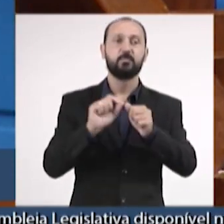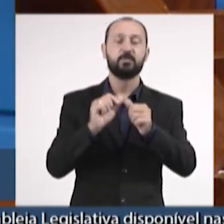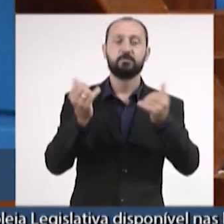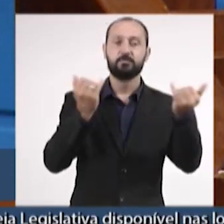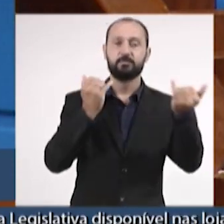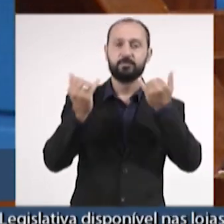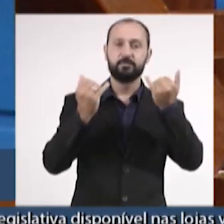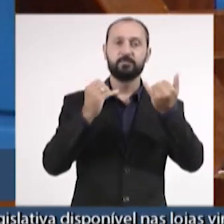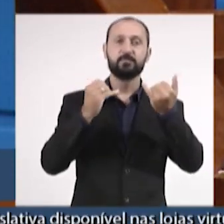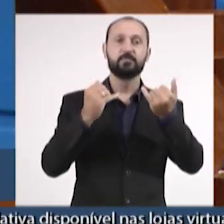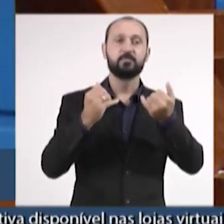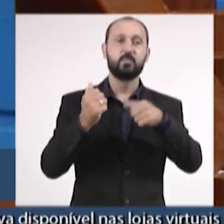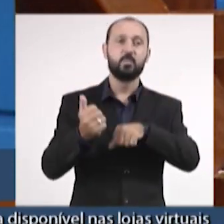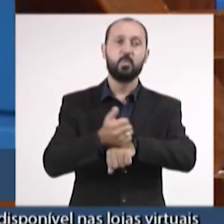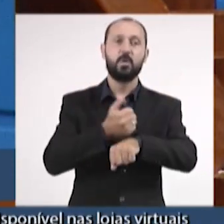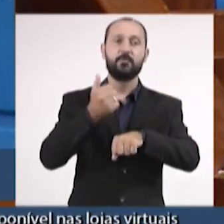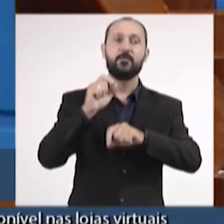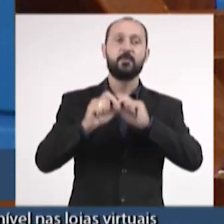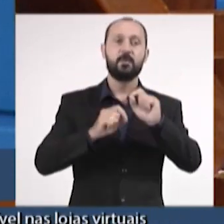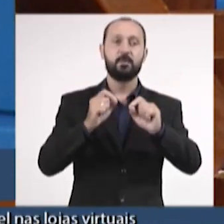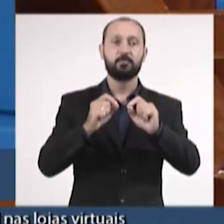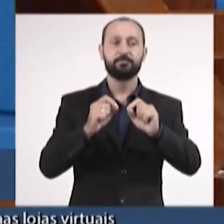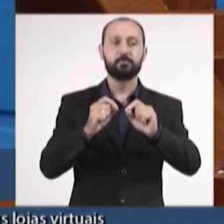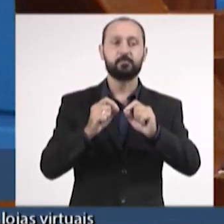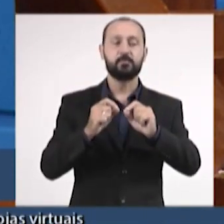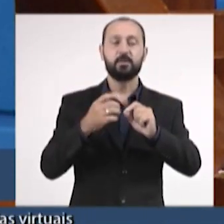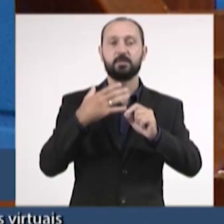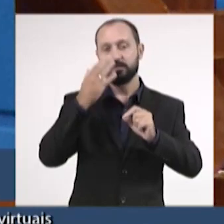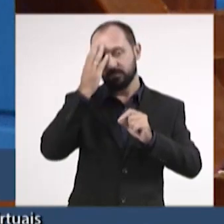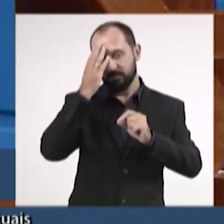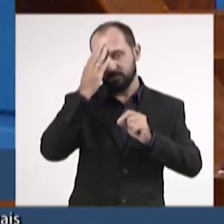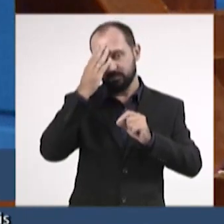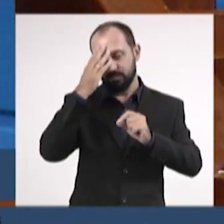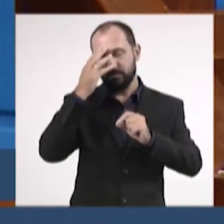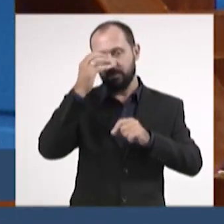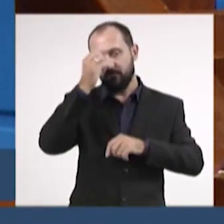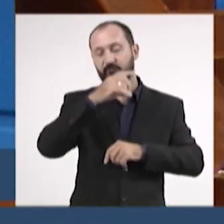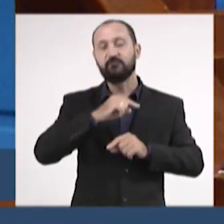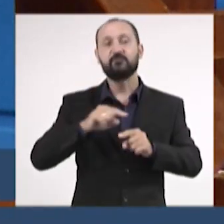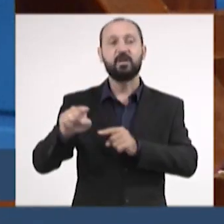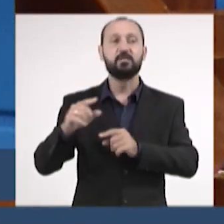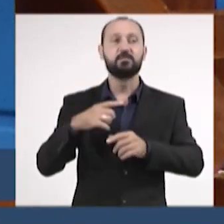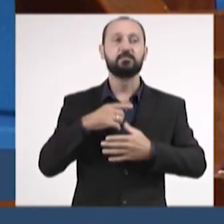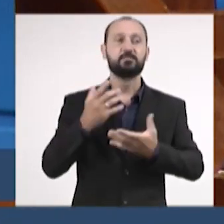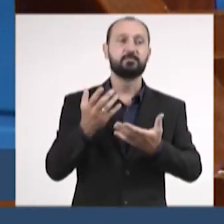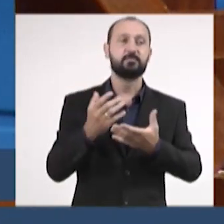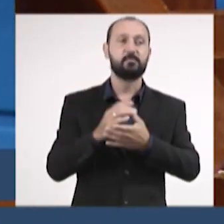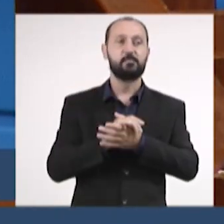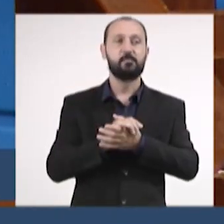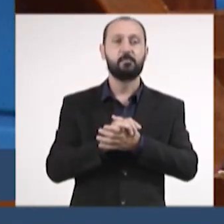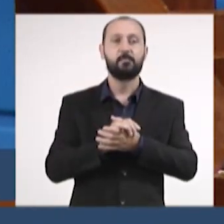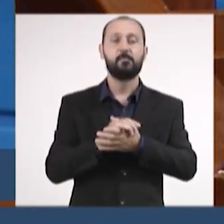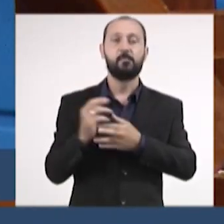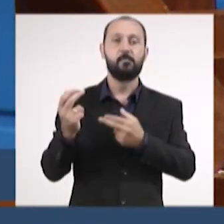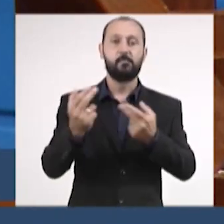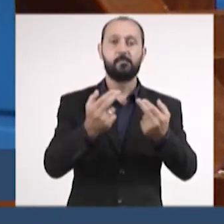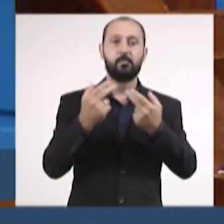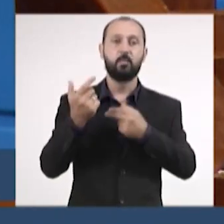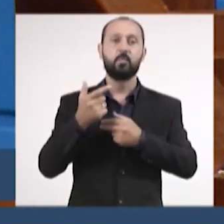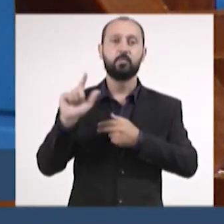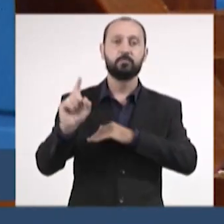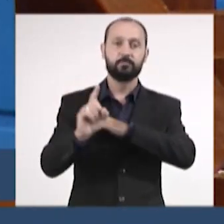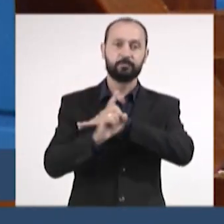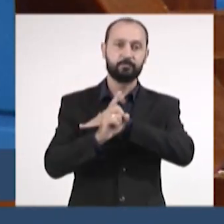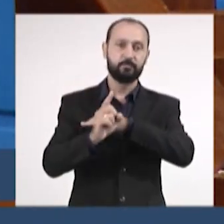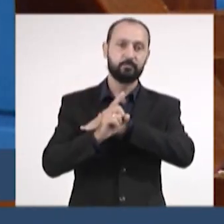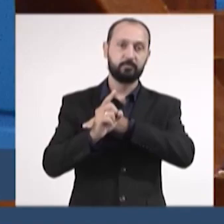dados e informações qualificados e acessíveis sobre violência contra as mulheres, o feminicídio, assim como outros serviços